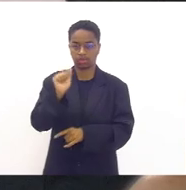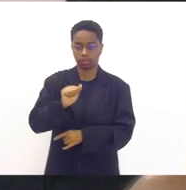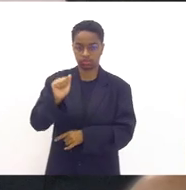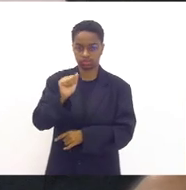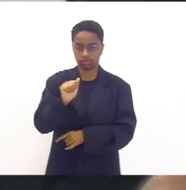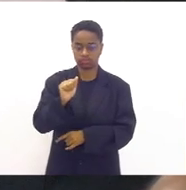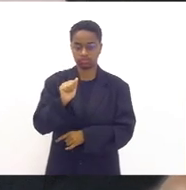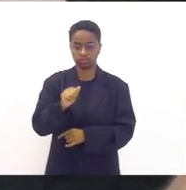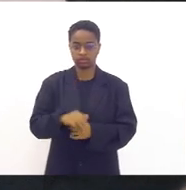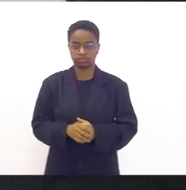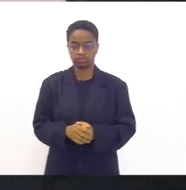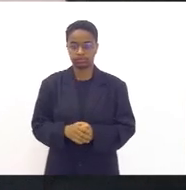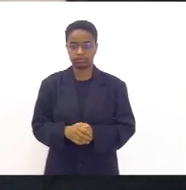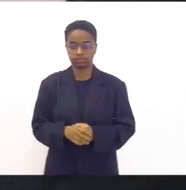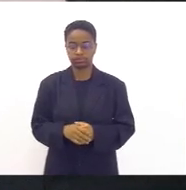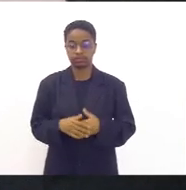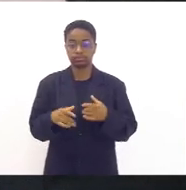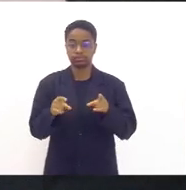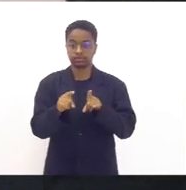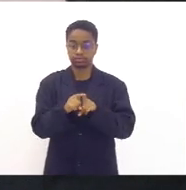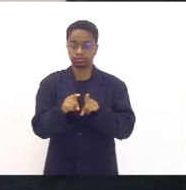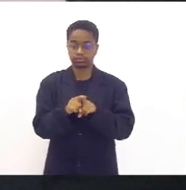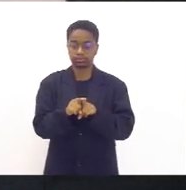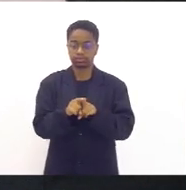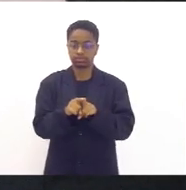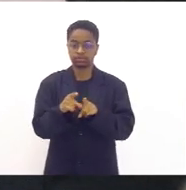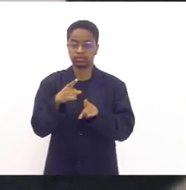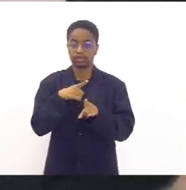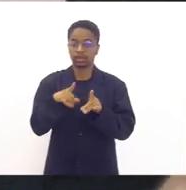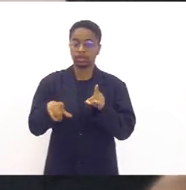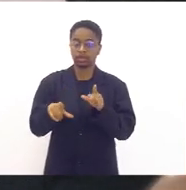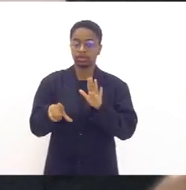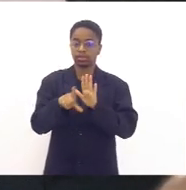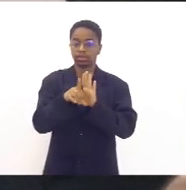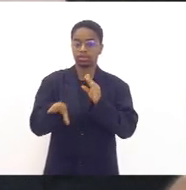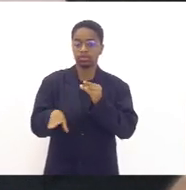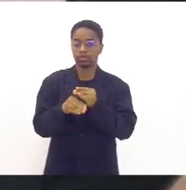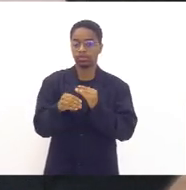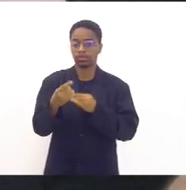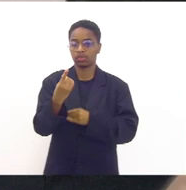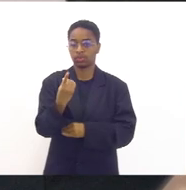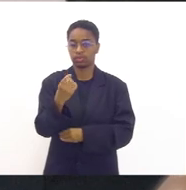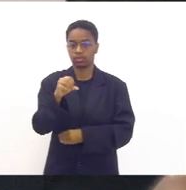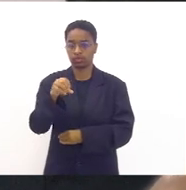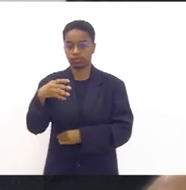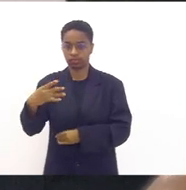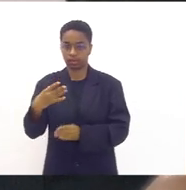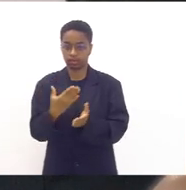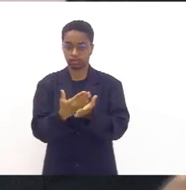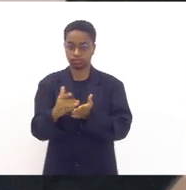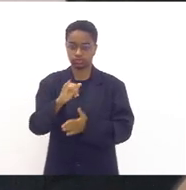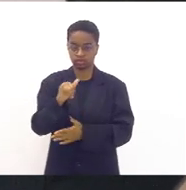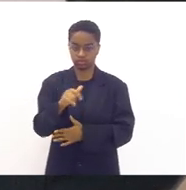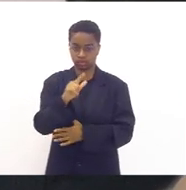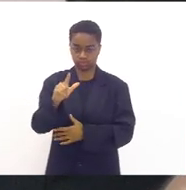Temos também os efeitos da, como falei, da Lei Complementar 194, né, a partir de julho